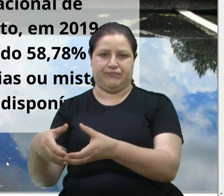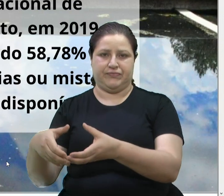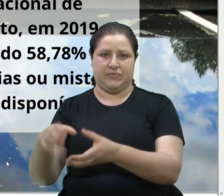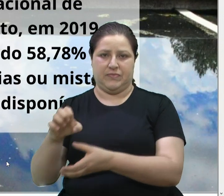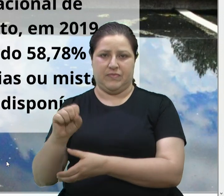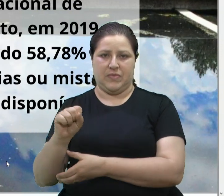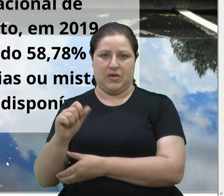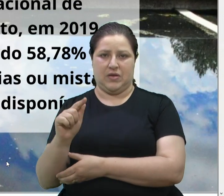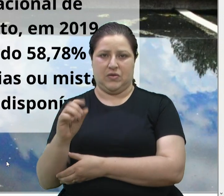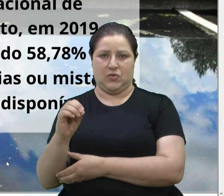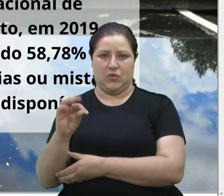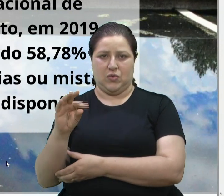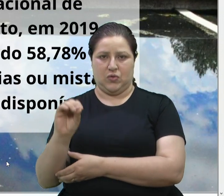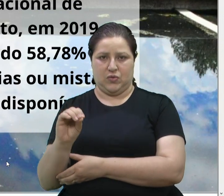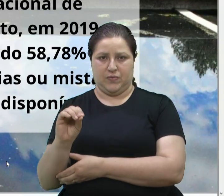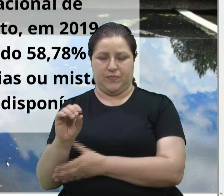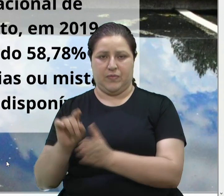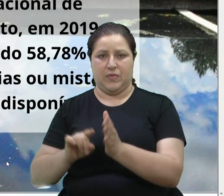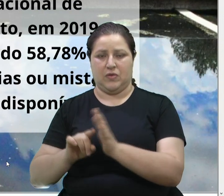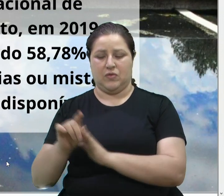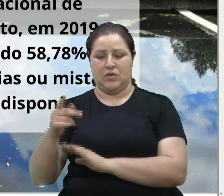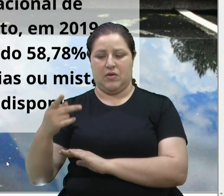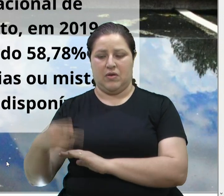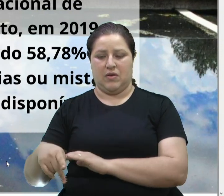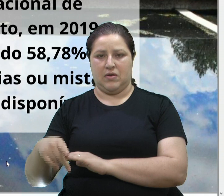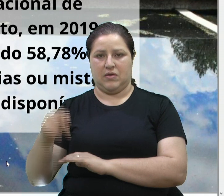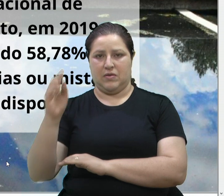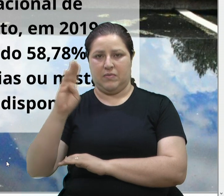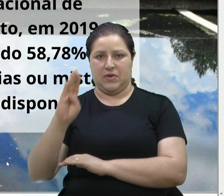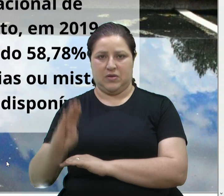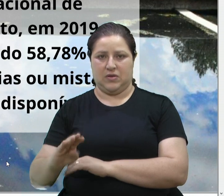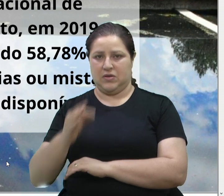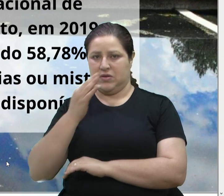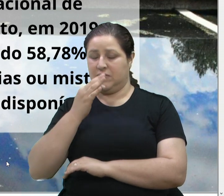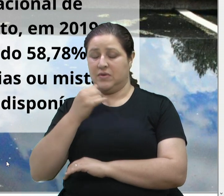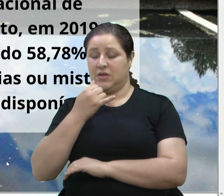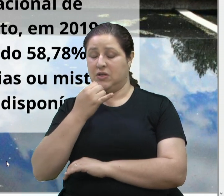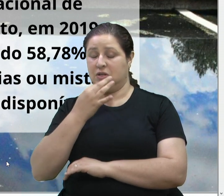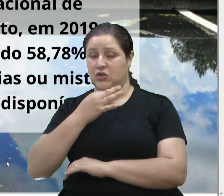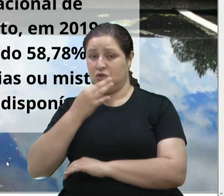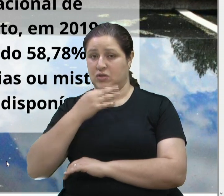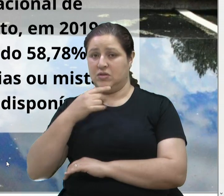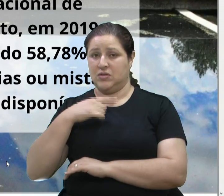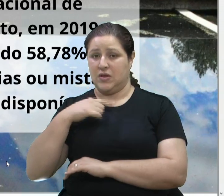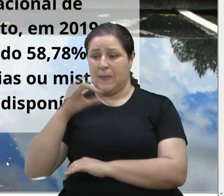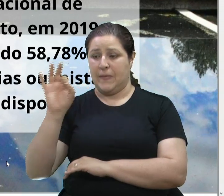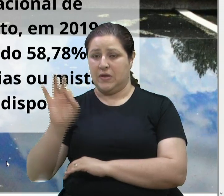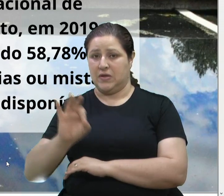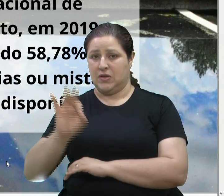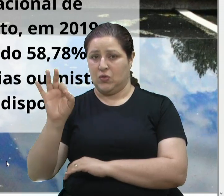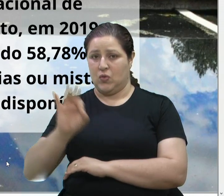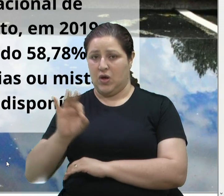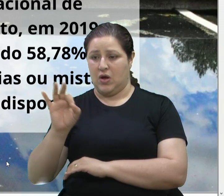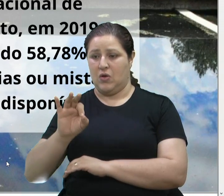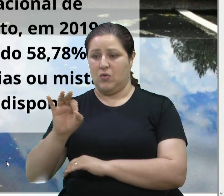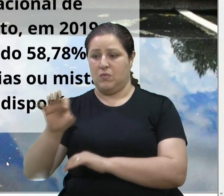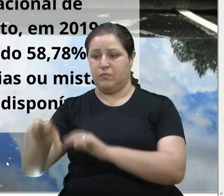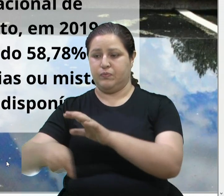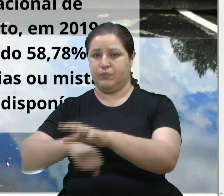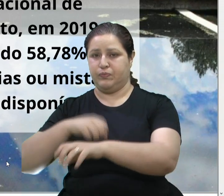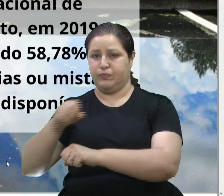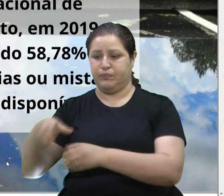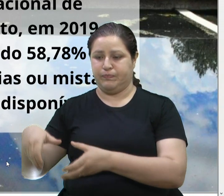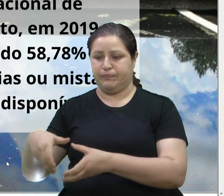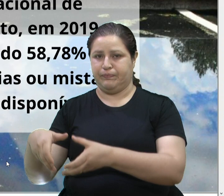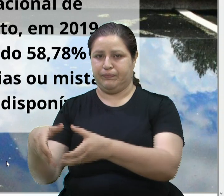Qual o percentual de esgoto tratado e coletado no município de Caxias do Sul? De acordo com o Sistema Nacional de Informações sobre